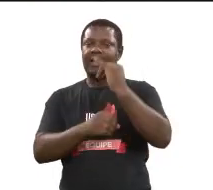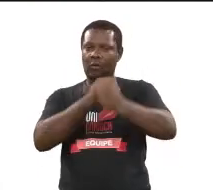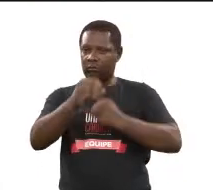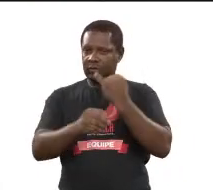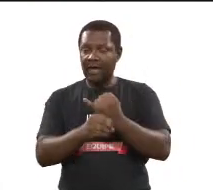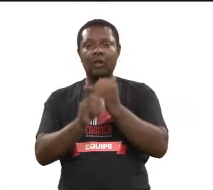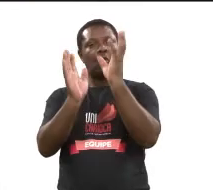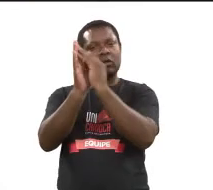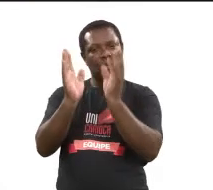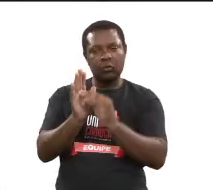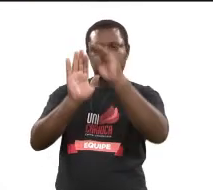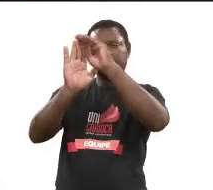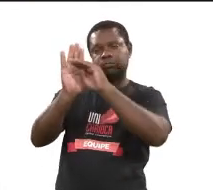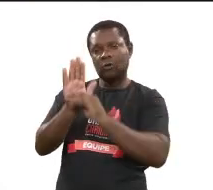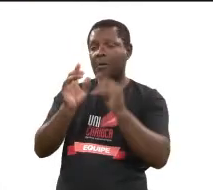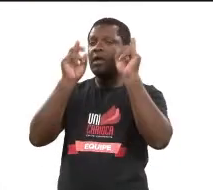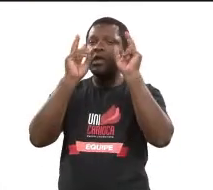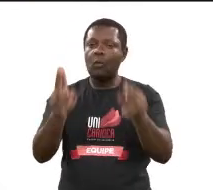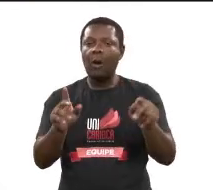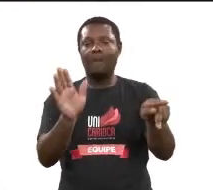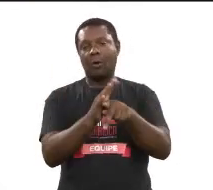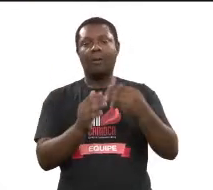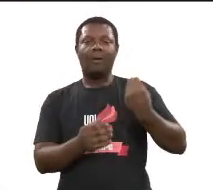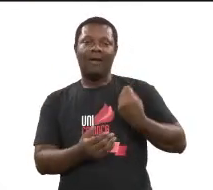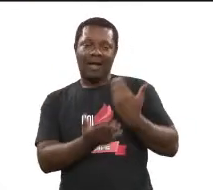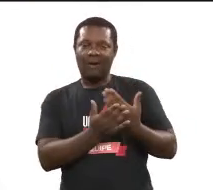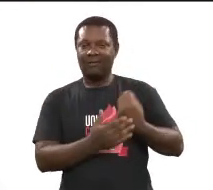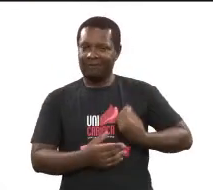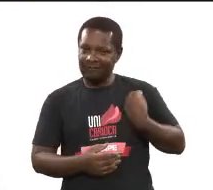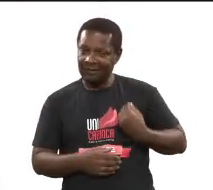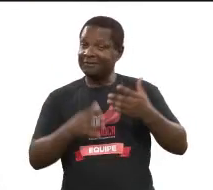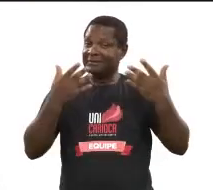estar online, o conteúdo e o calendário acadêmico são os mesmos da disciplina